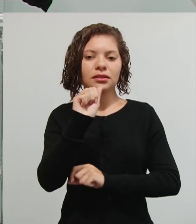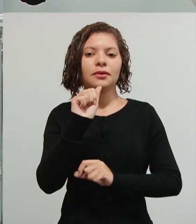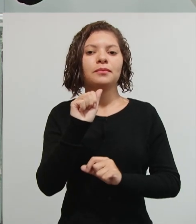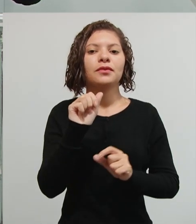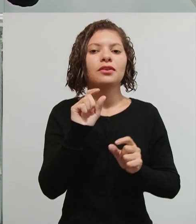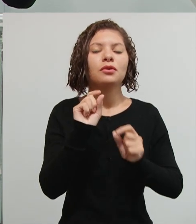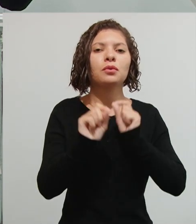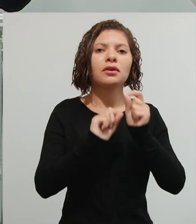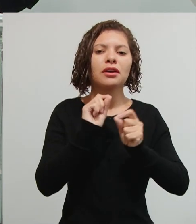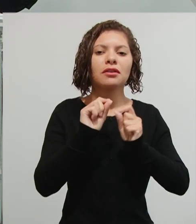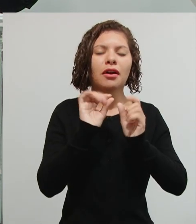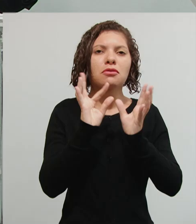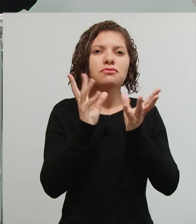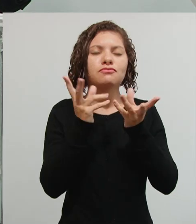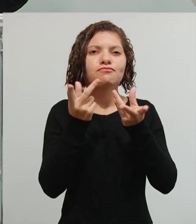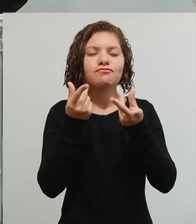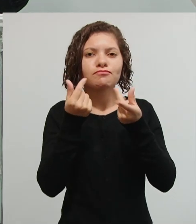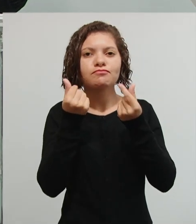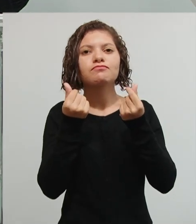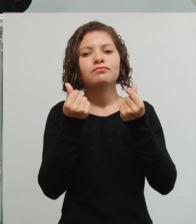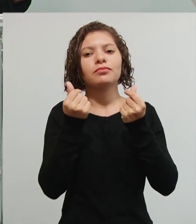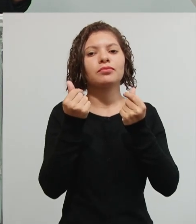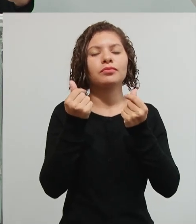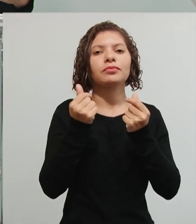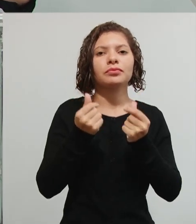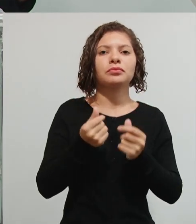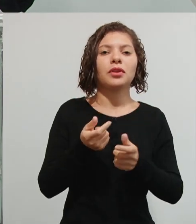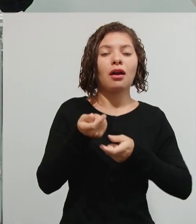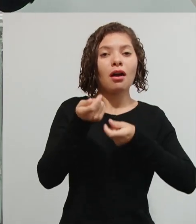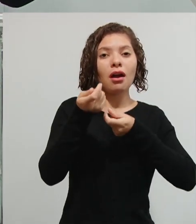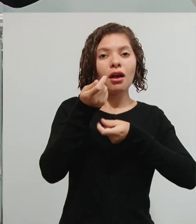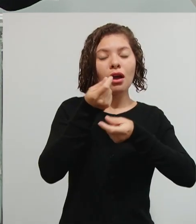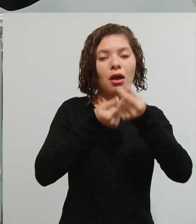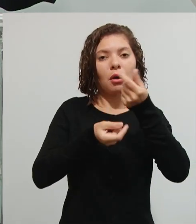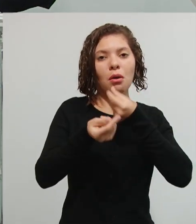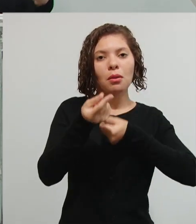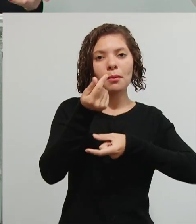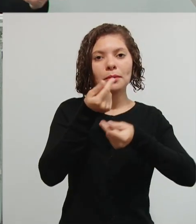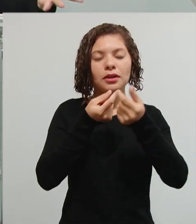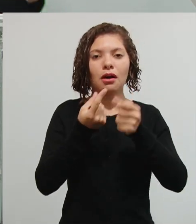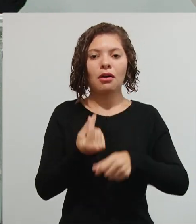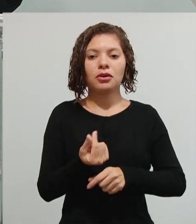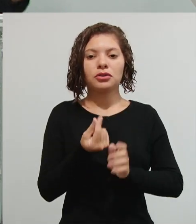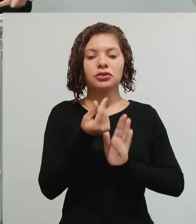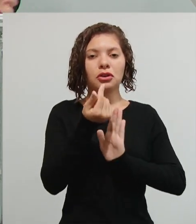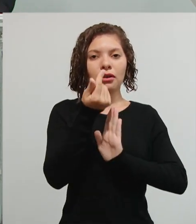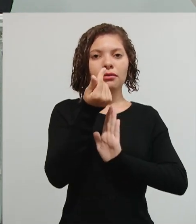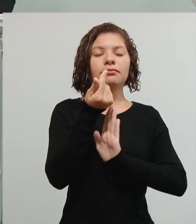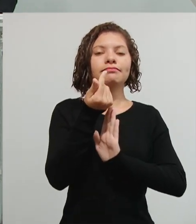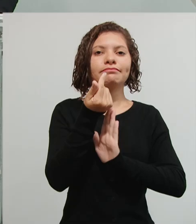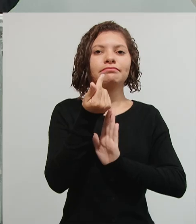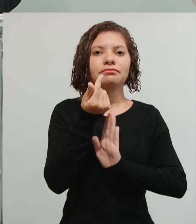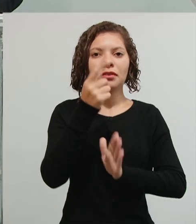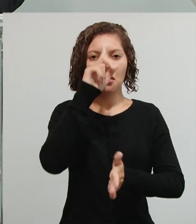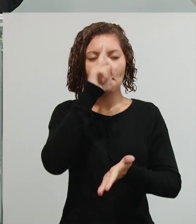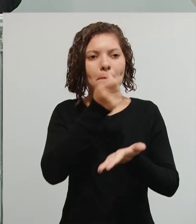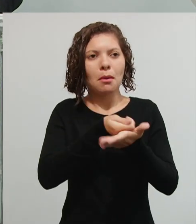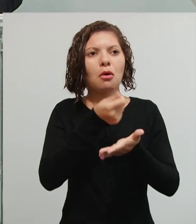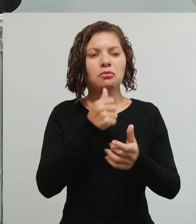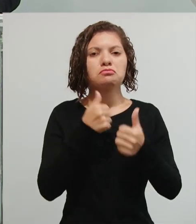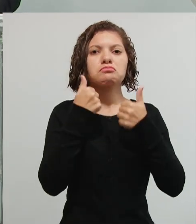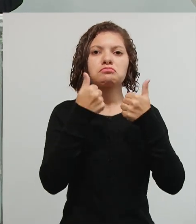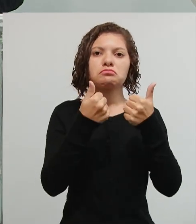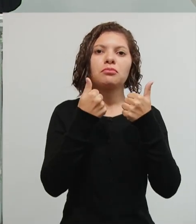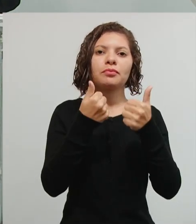mais eficientemente possível, economizando recursos, fazendo o máximo possível com aquela escolha. Equidade tem a